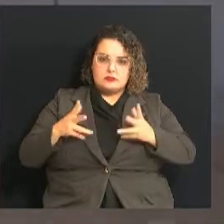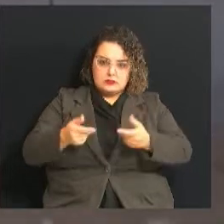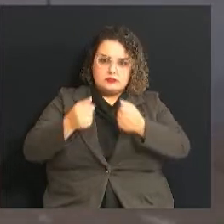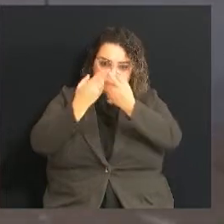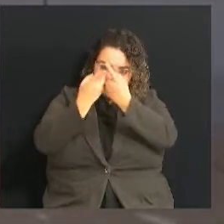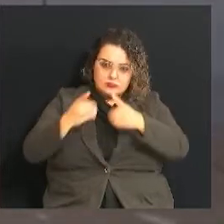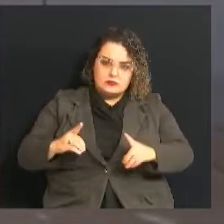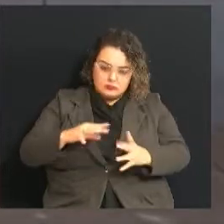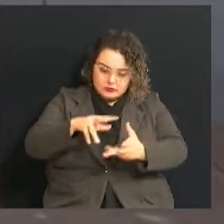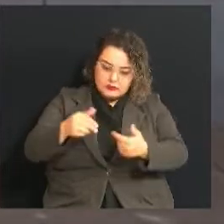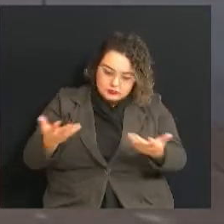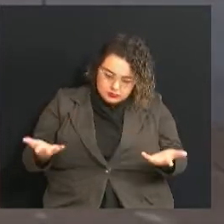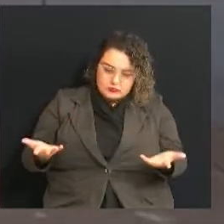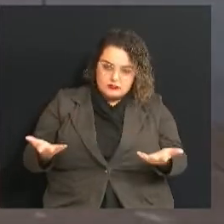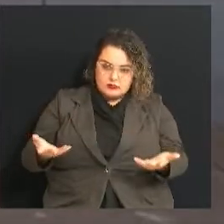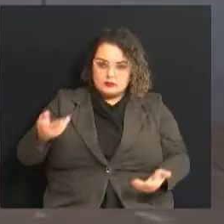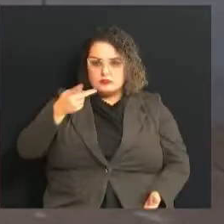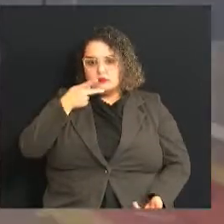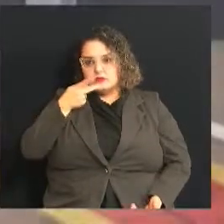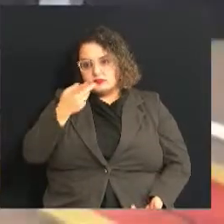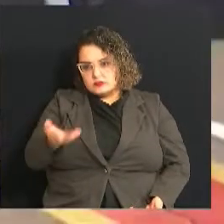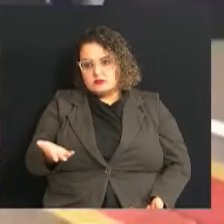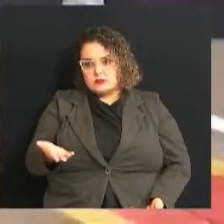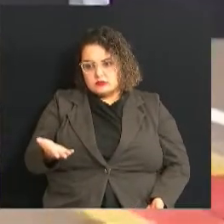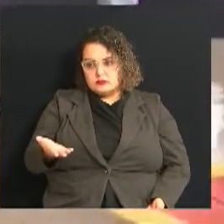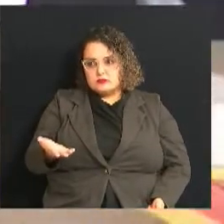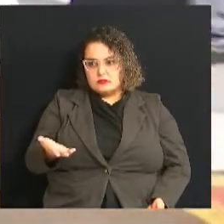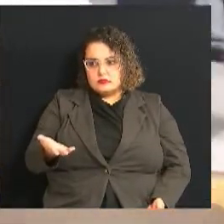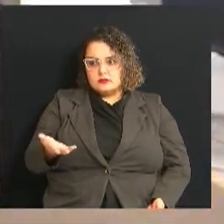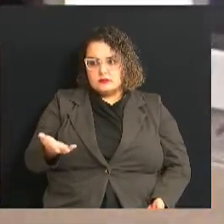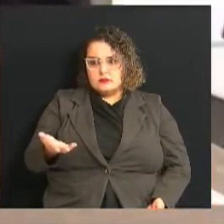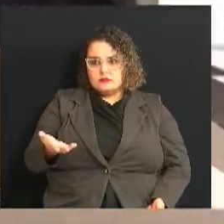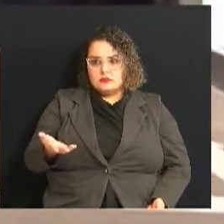né? Você tocou num assunto importante.